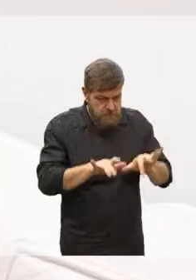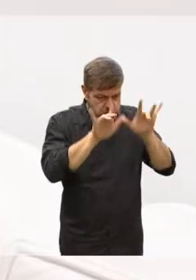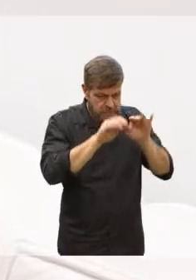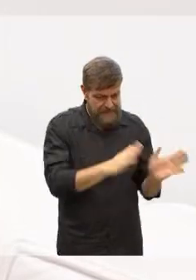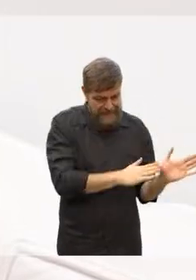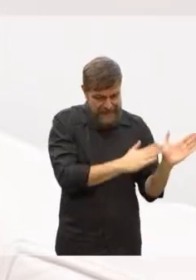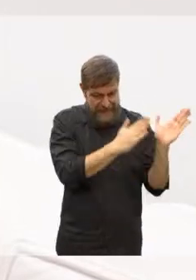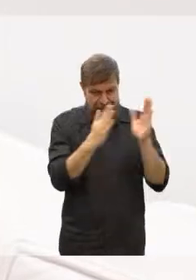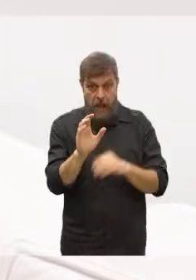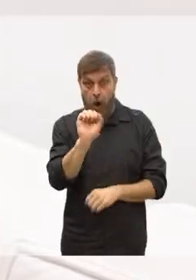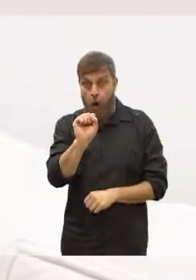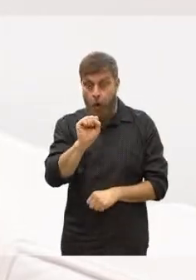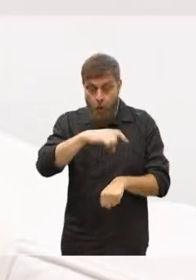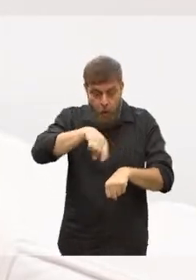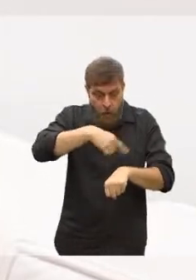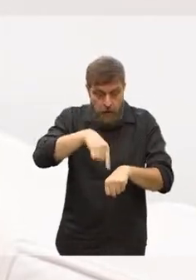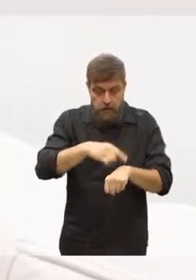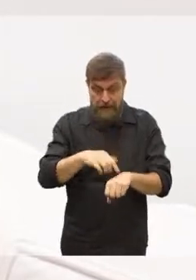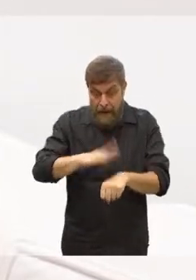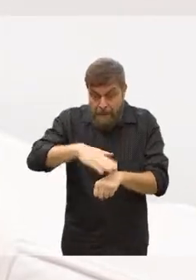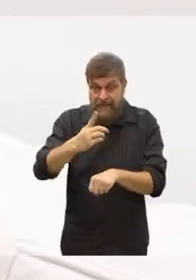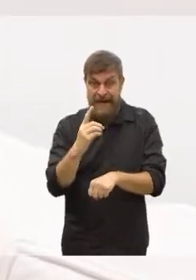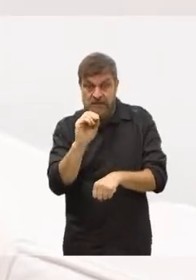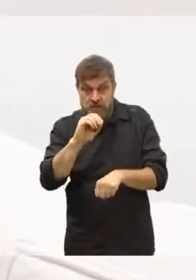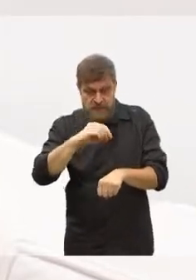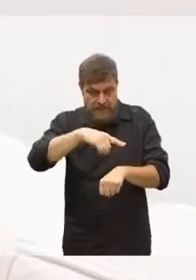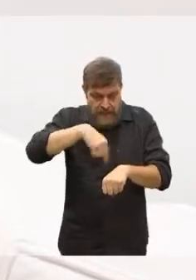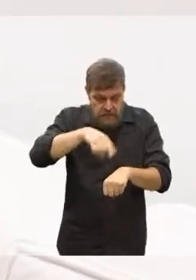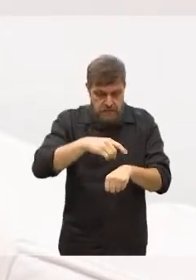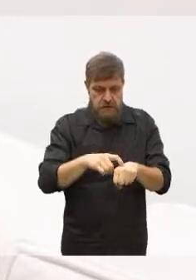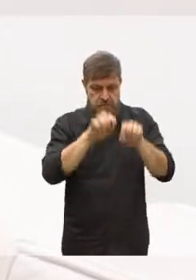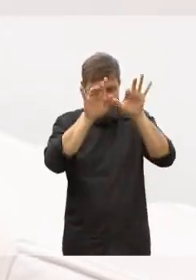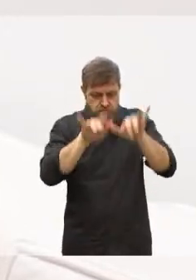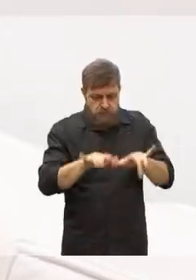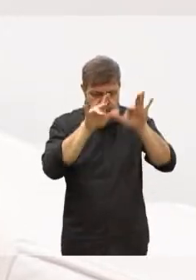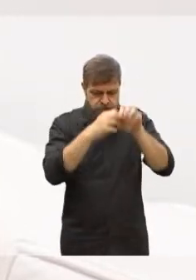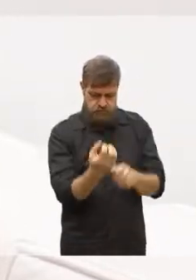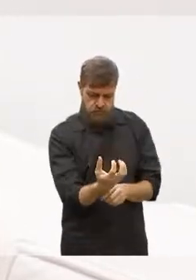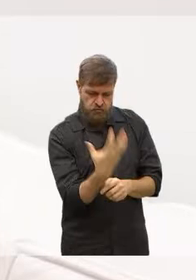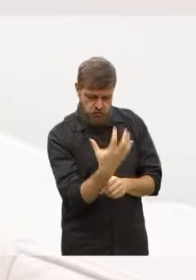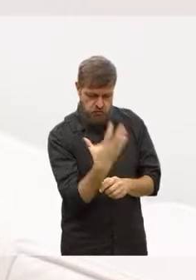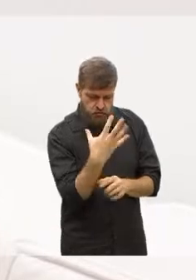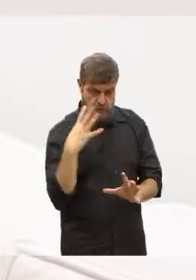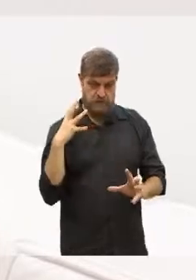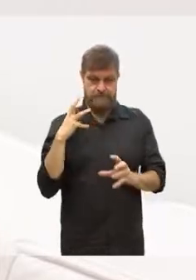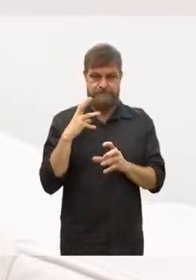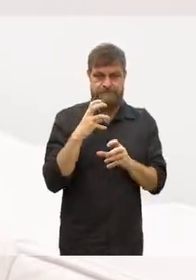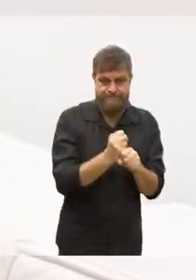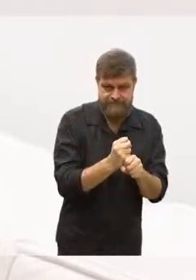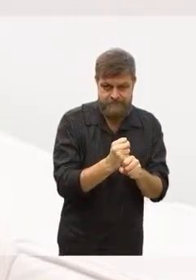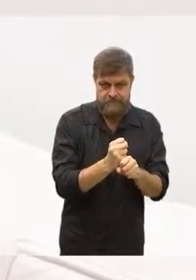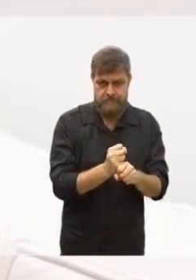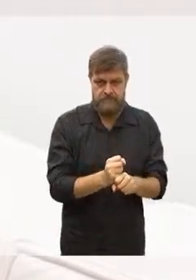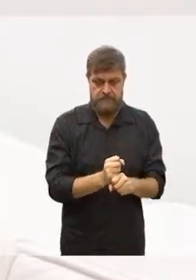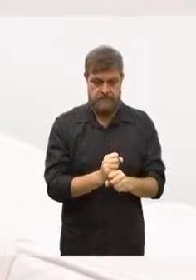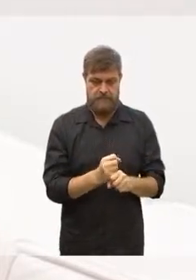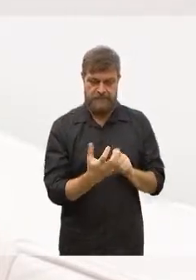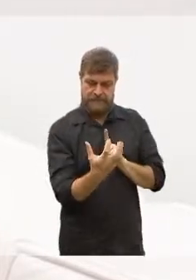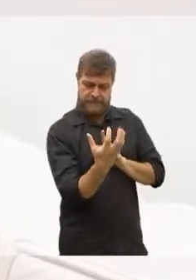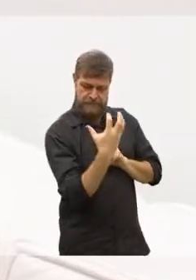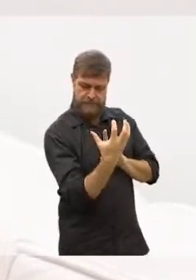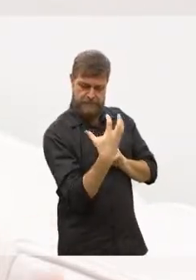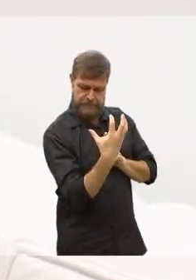mais de 8 horas, mais de 10 horas por dia. Então, é a somatória dessa luz azul que vai, vamos